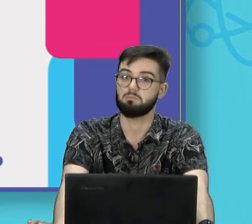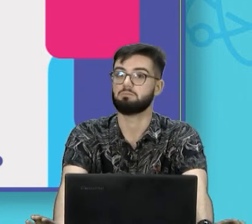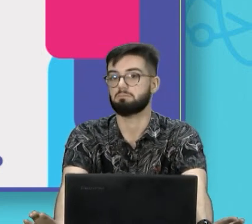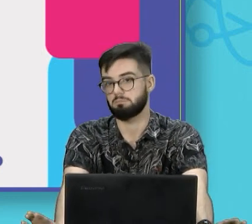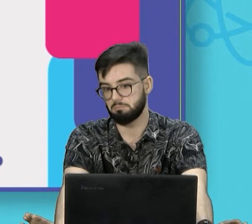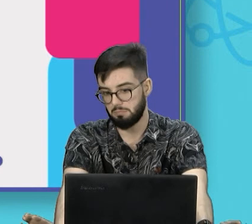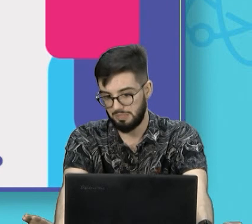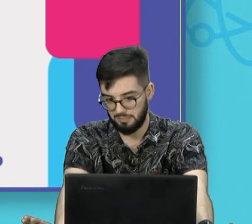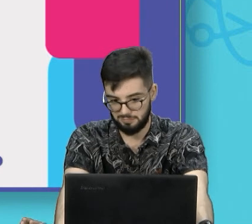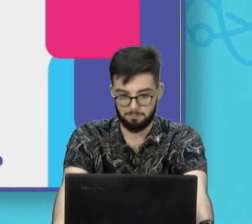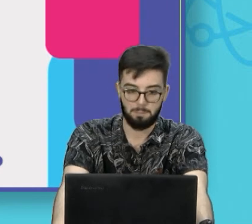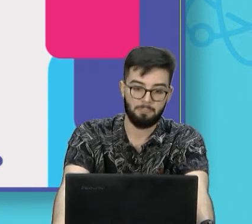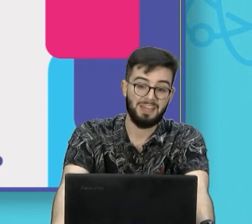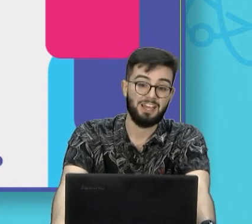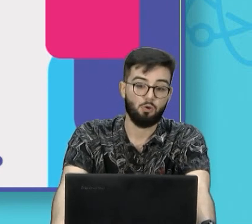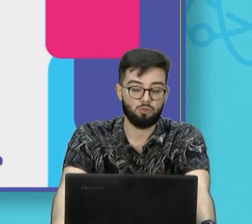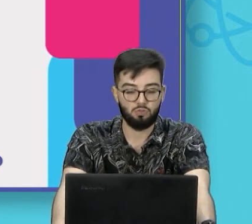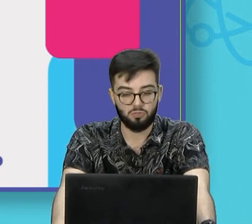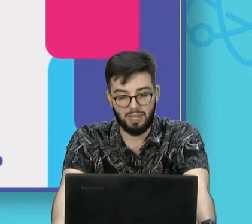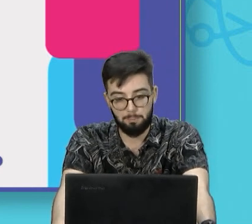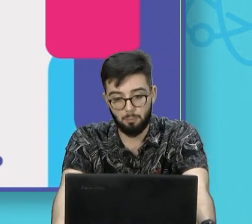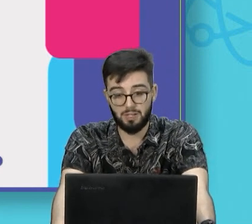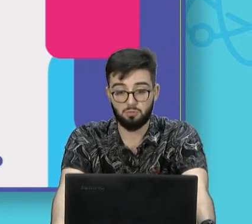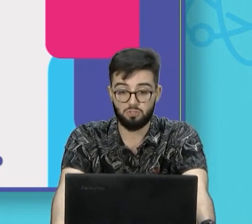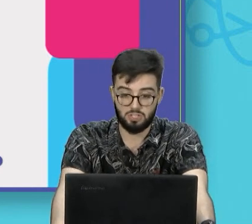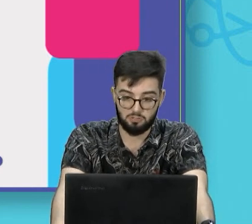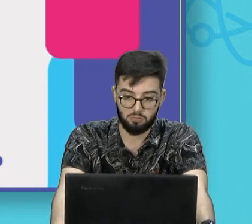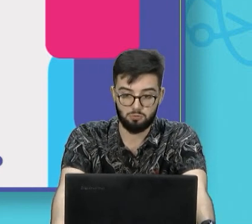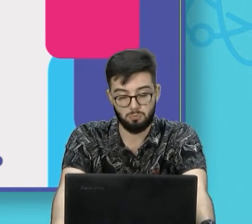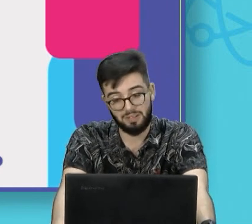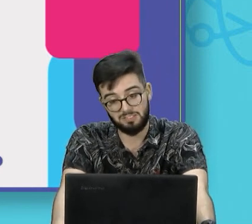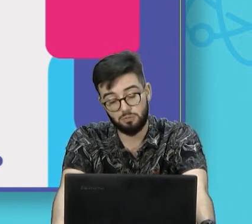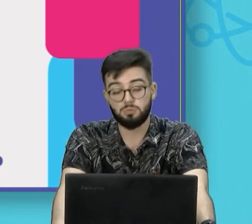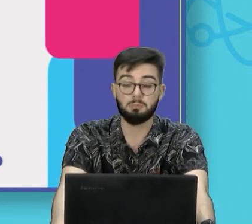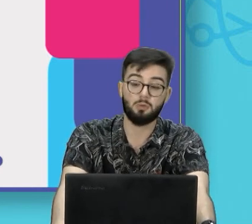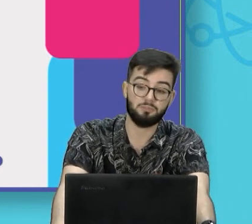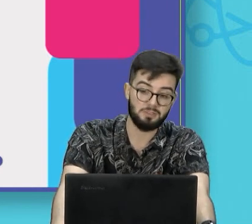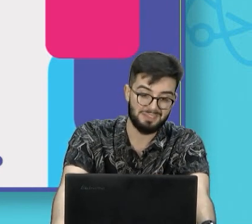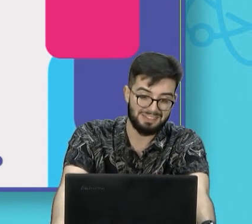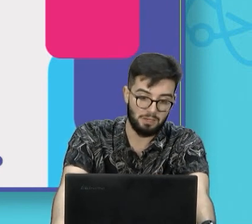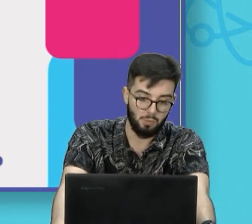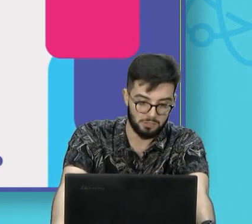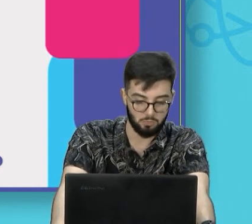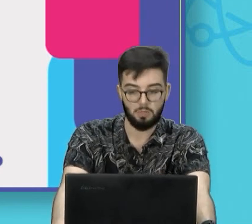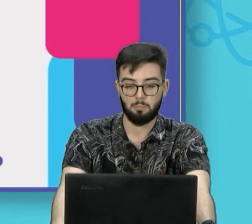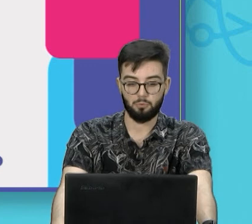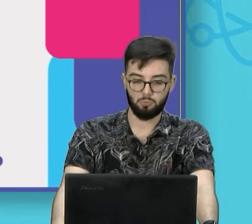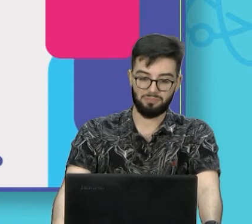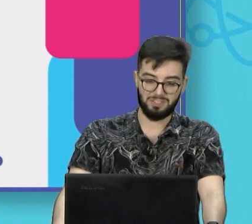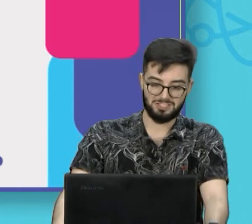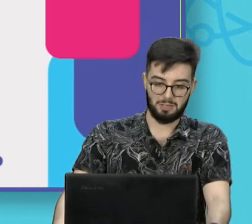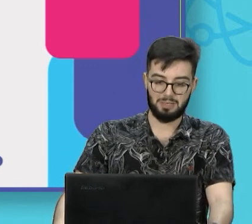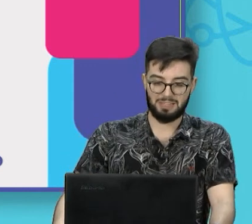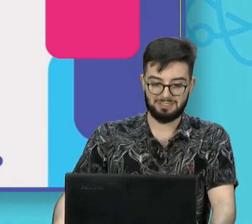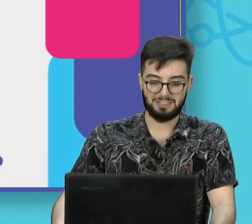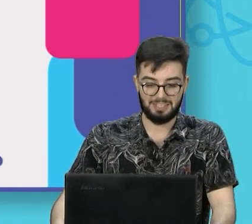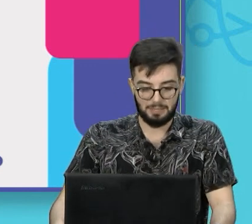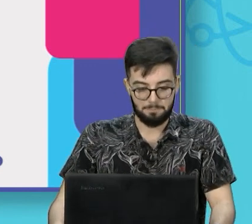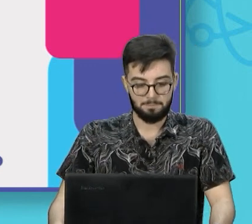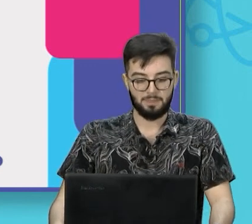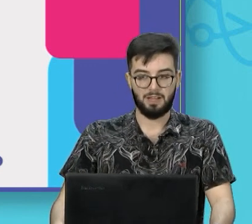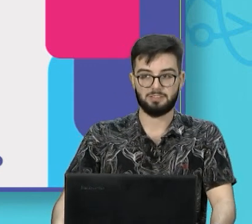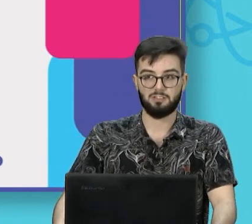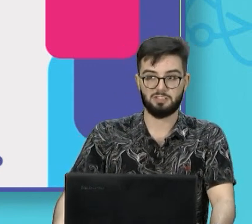na forma da Lei beleza Constituição da República dos Estados Unidos do Brasil de 1934 por sua vez